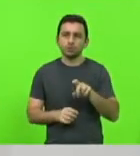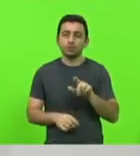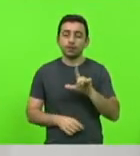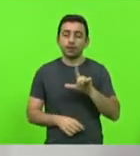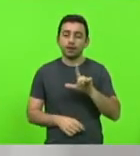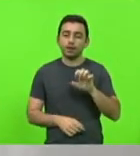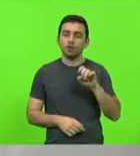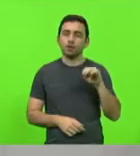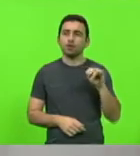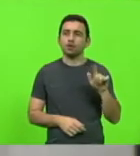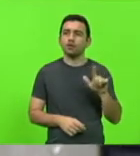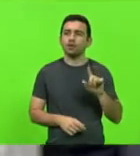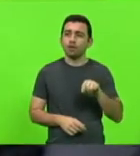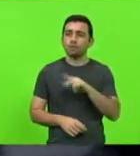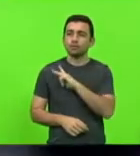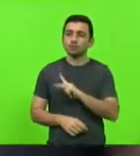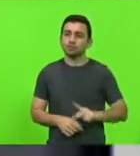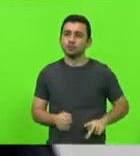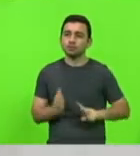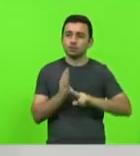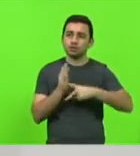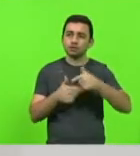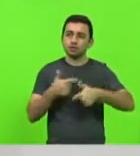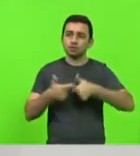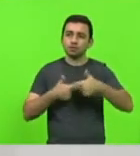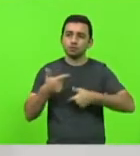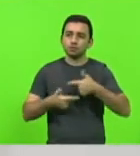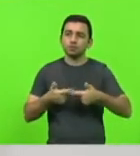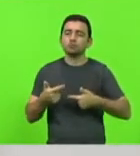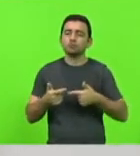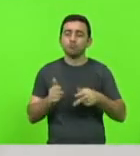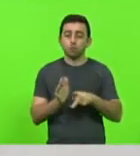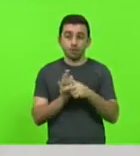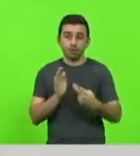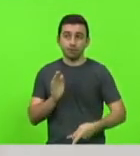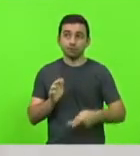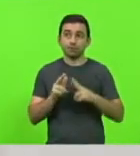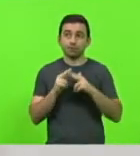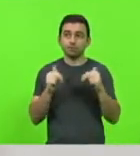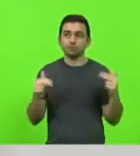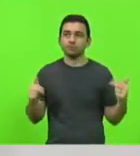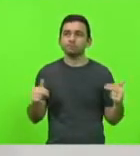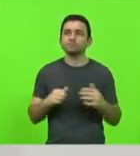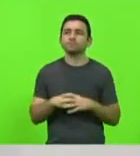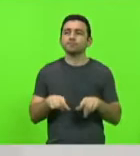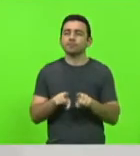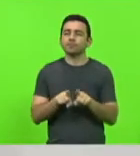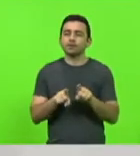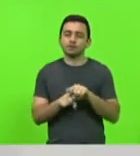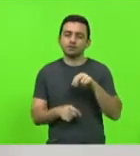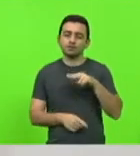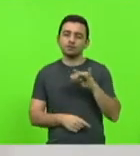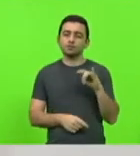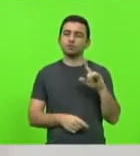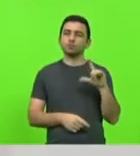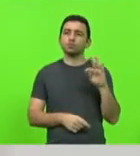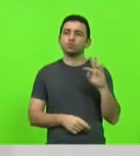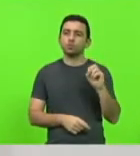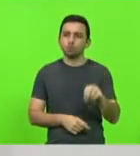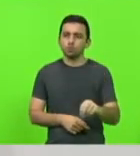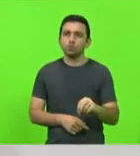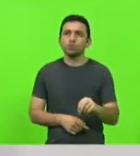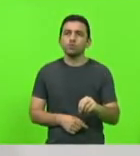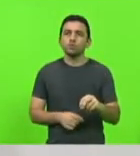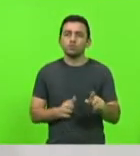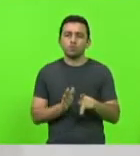Martins Nobre, presidente do Sindicato dos Trabalhadores no Comércio de Florianópolis. Companheiro Nilton On, presidente do Sindicato dos Empregados no Comércio